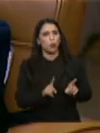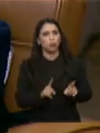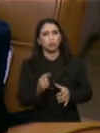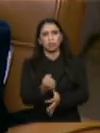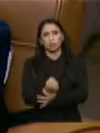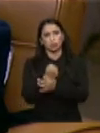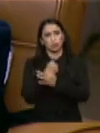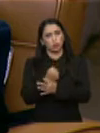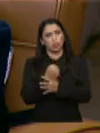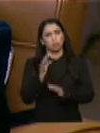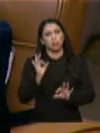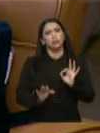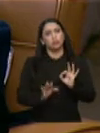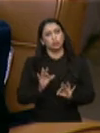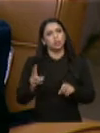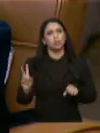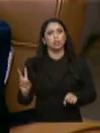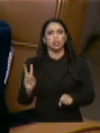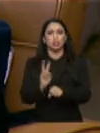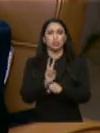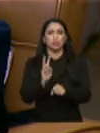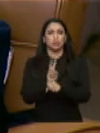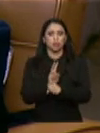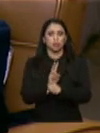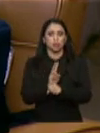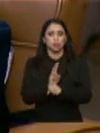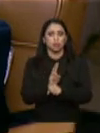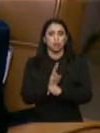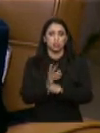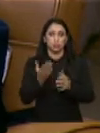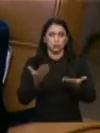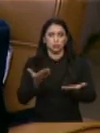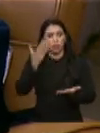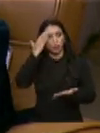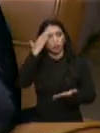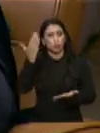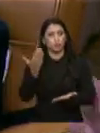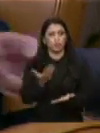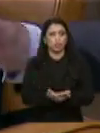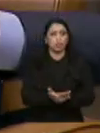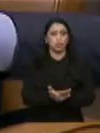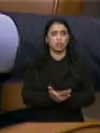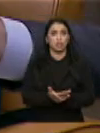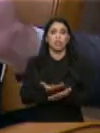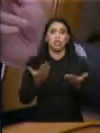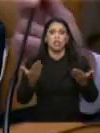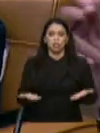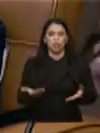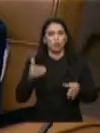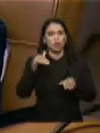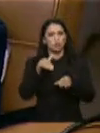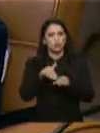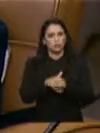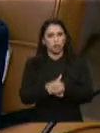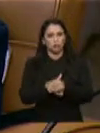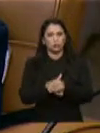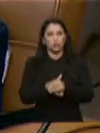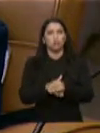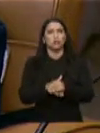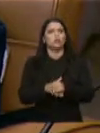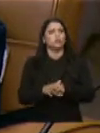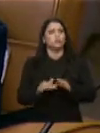segurança jurídica e da proteção da legítima confiança. Portanto, senhor presidente, acompanhando in toto o voto